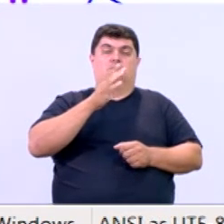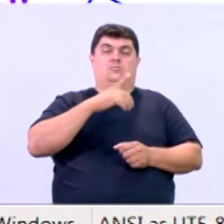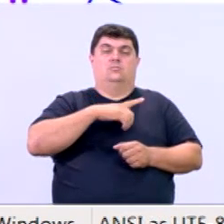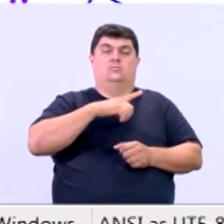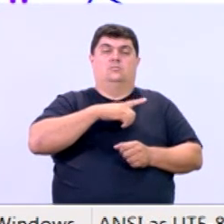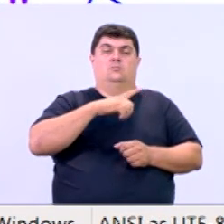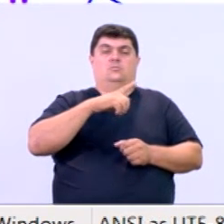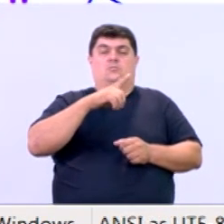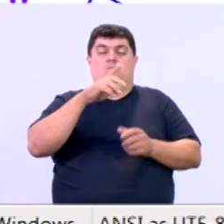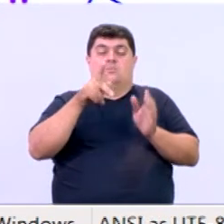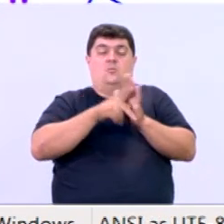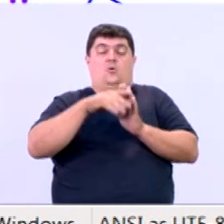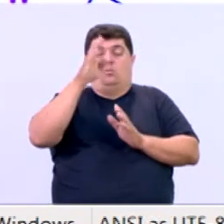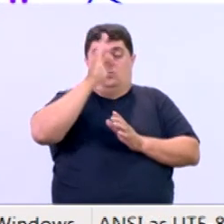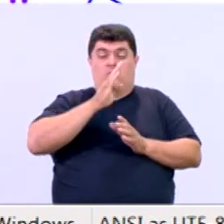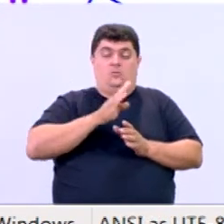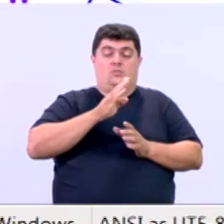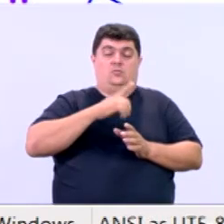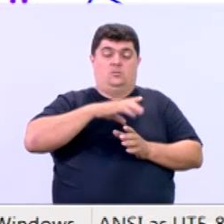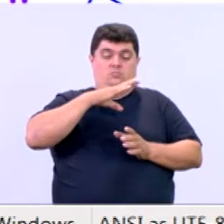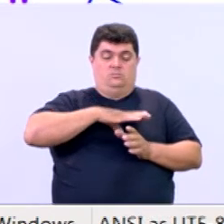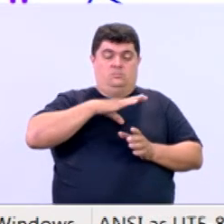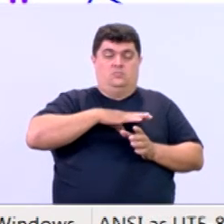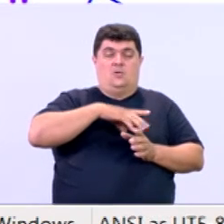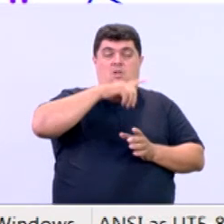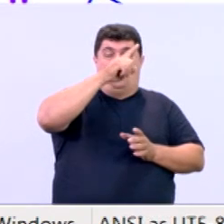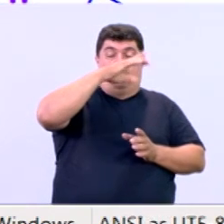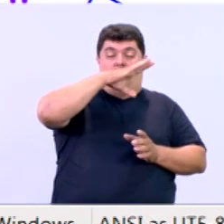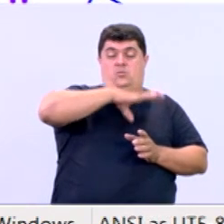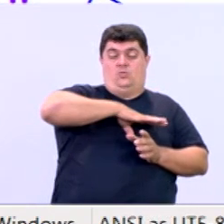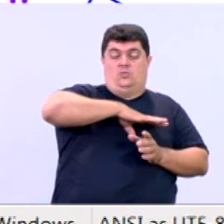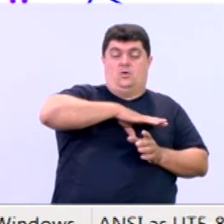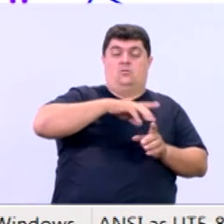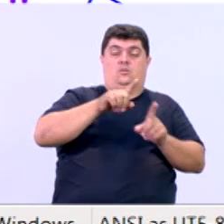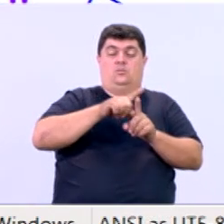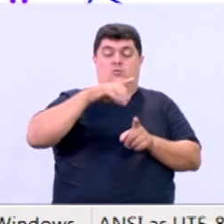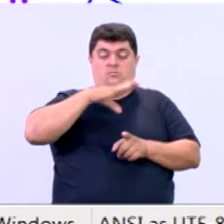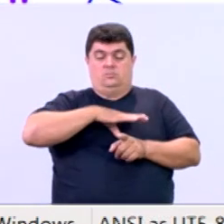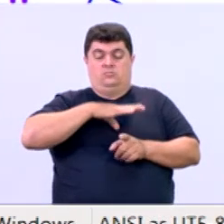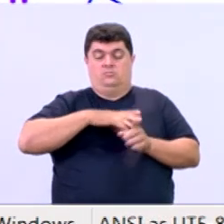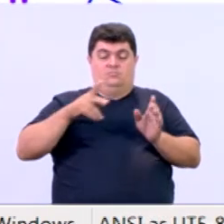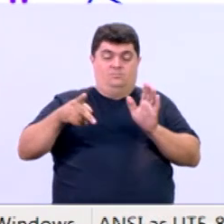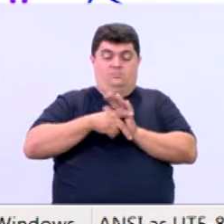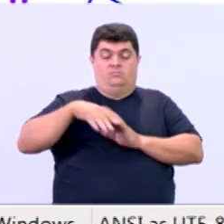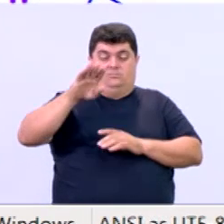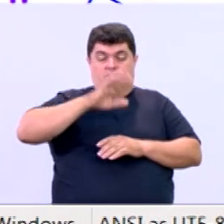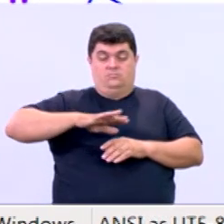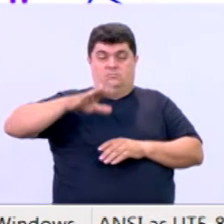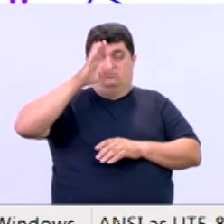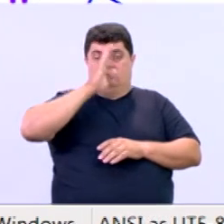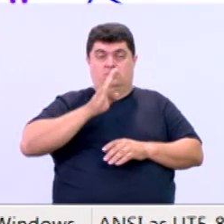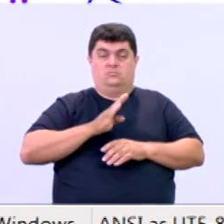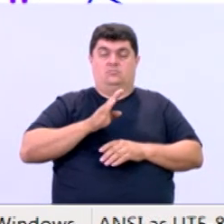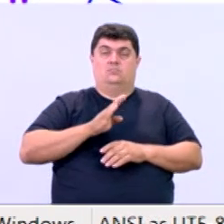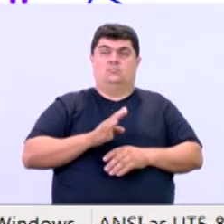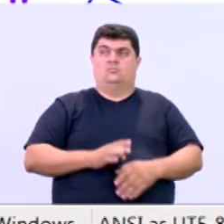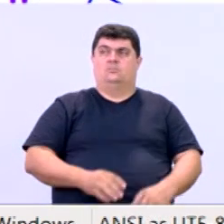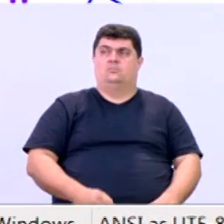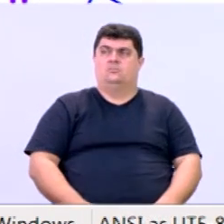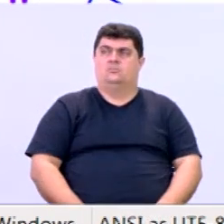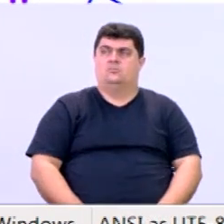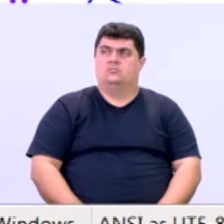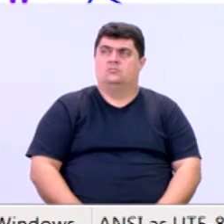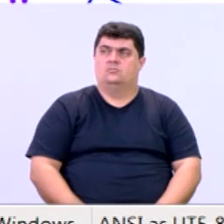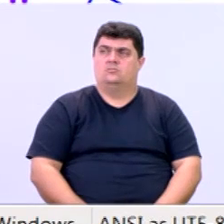português do Brasil, porque tem dois tipos de português, português do Brasil, português de Portugal, e eu estou usando a